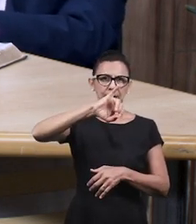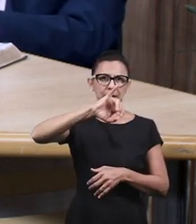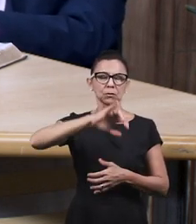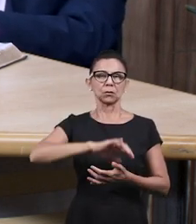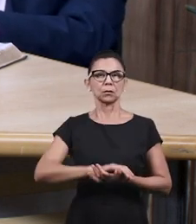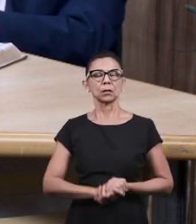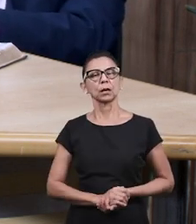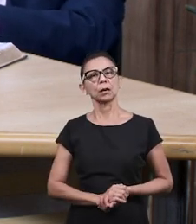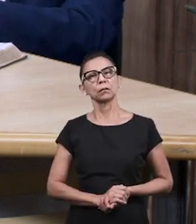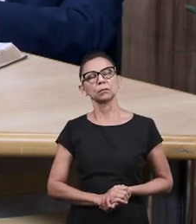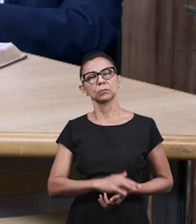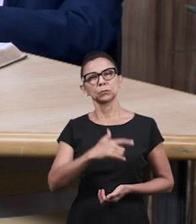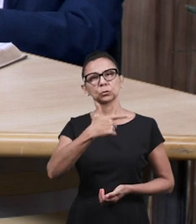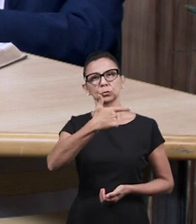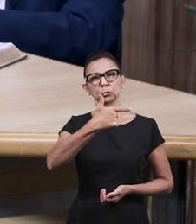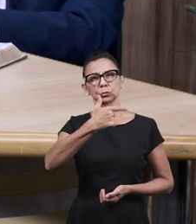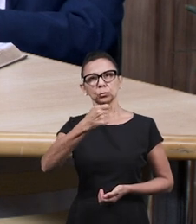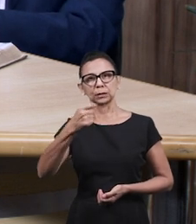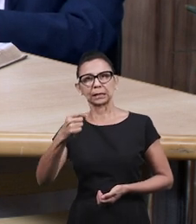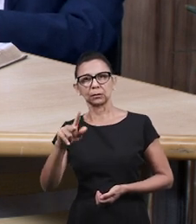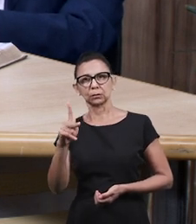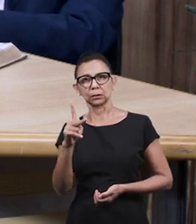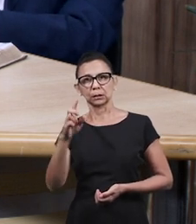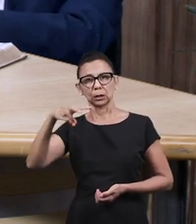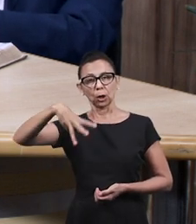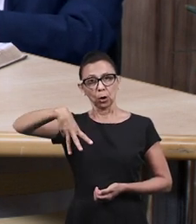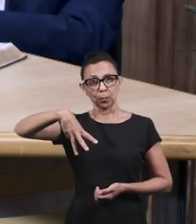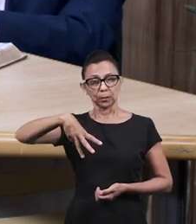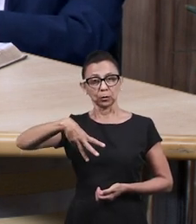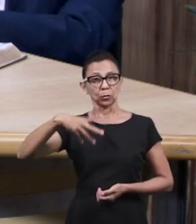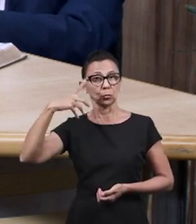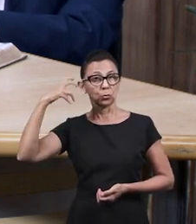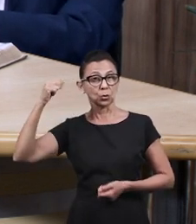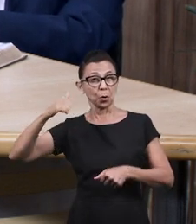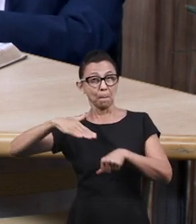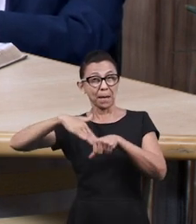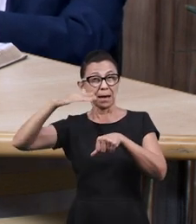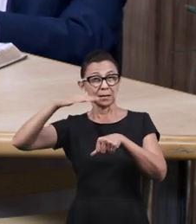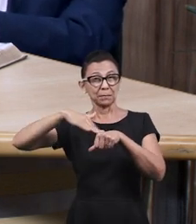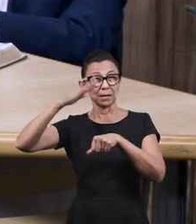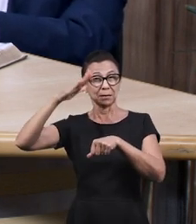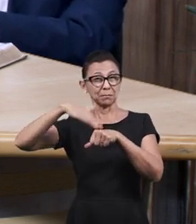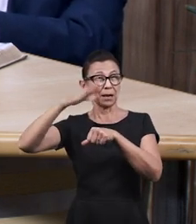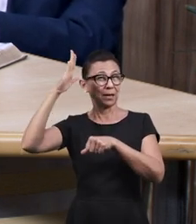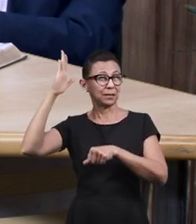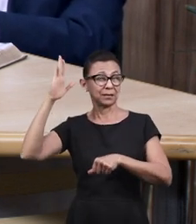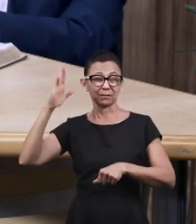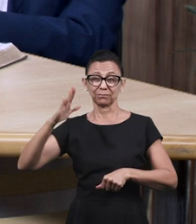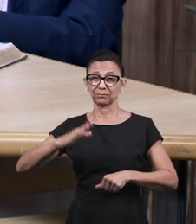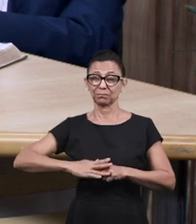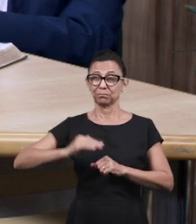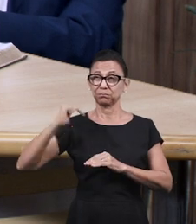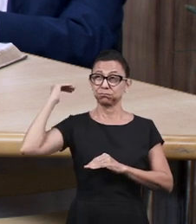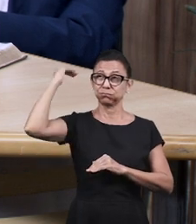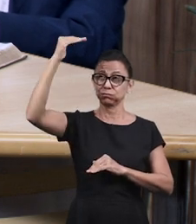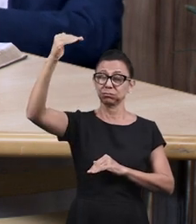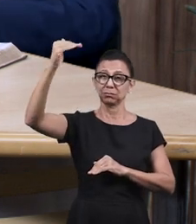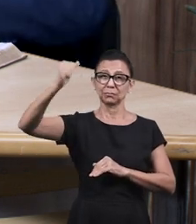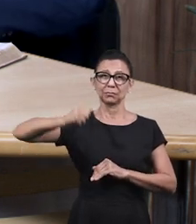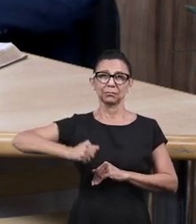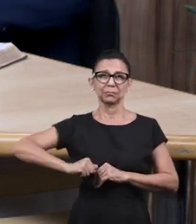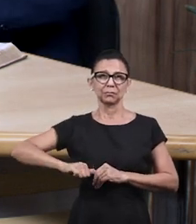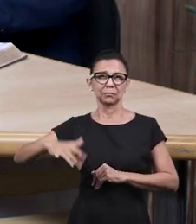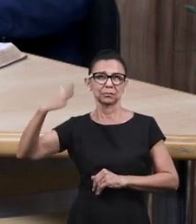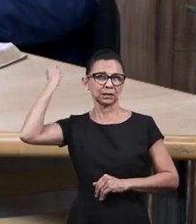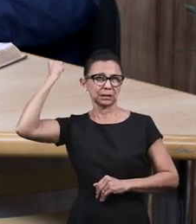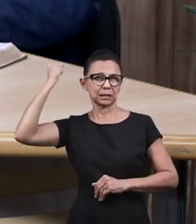aproximadamente 800 km. Então, a velocidade do som é mais 50% acima, uma velocidade bem grande, não é?